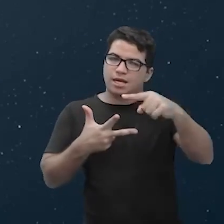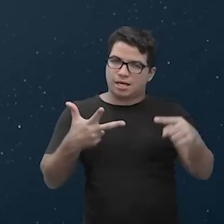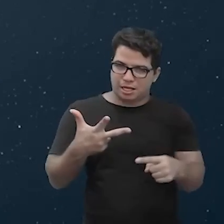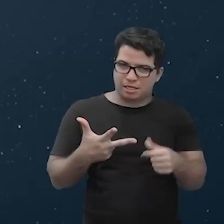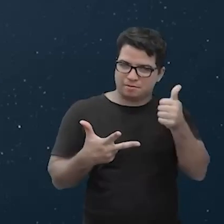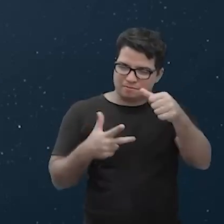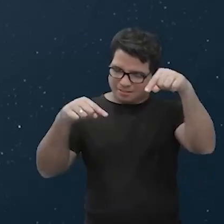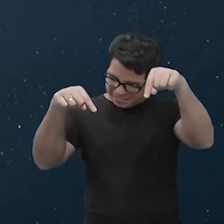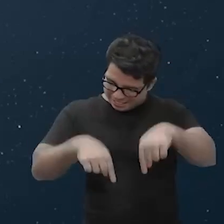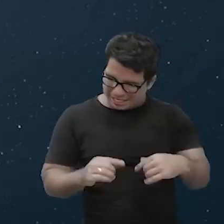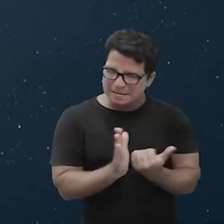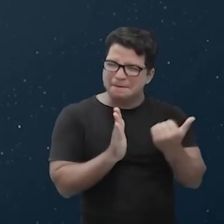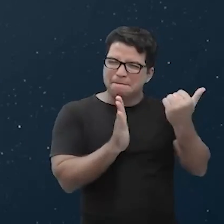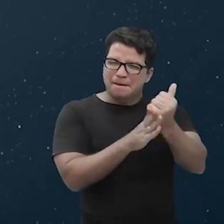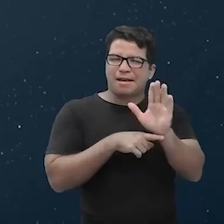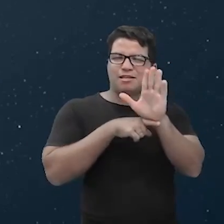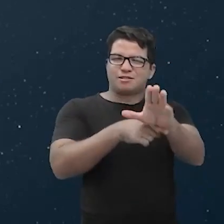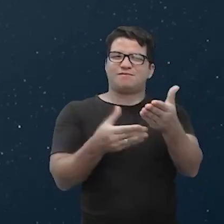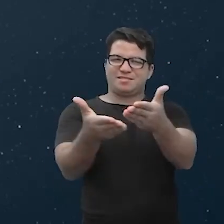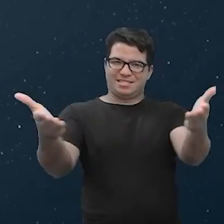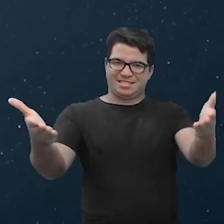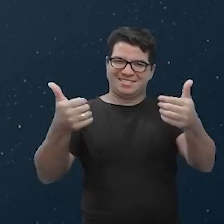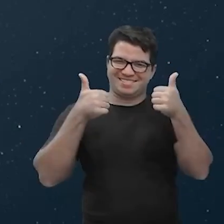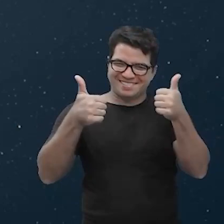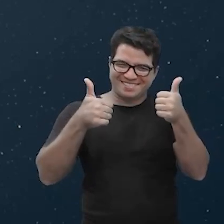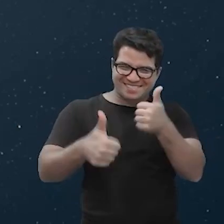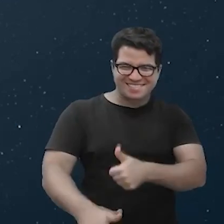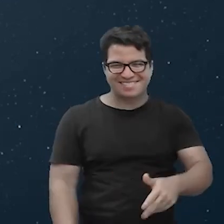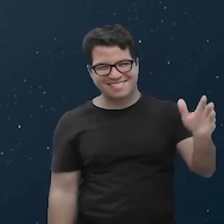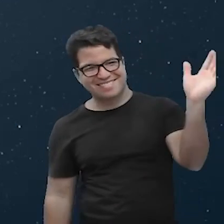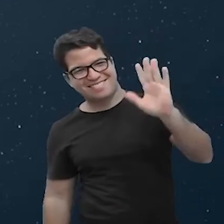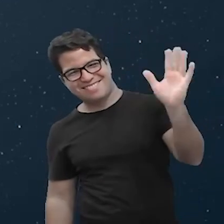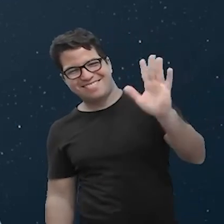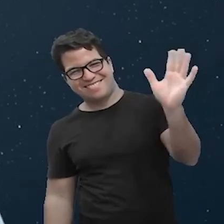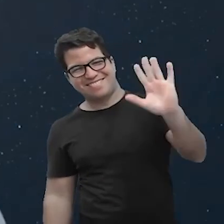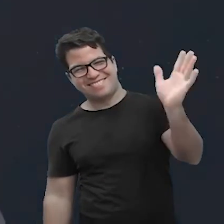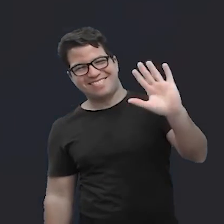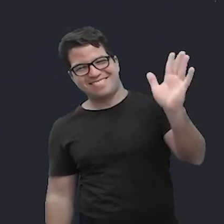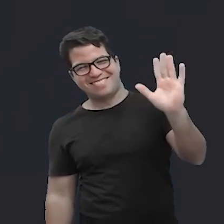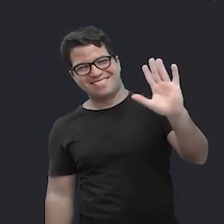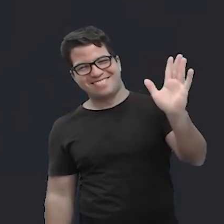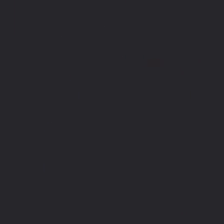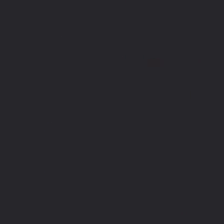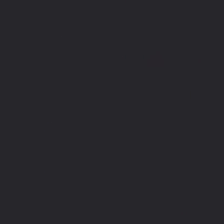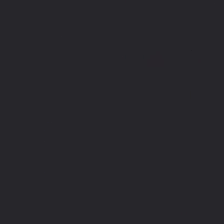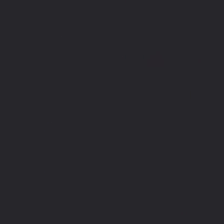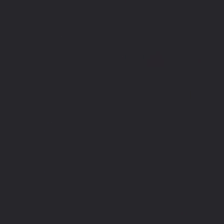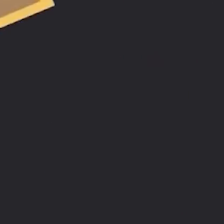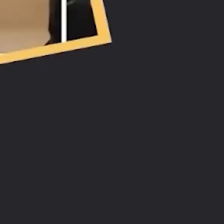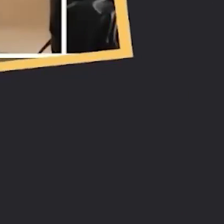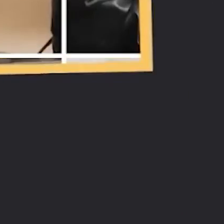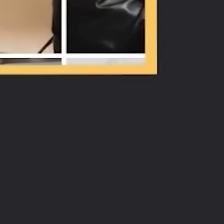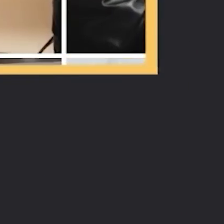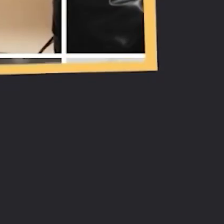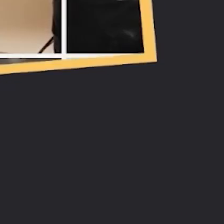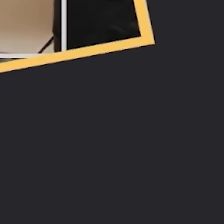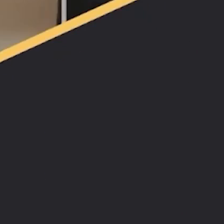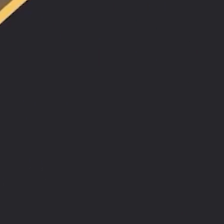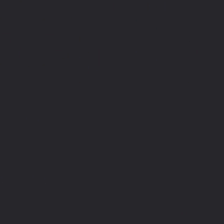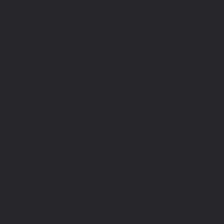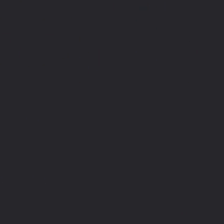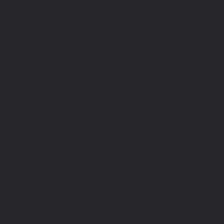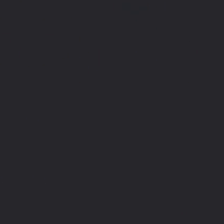intensivo para o Enem. See you in the next class. Bye bye.